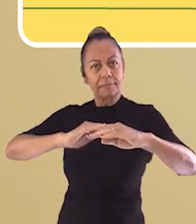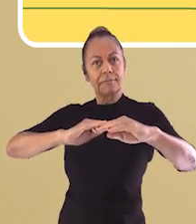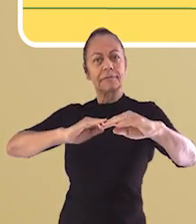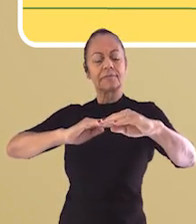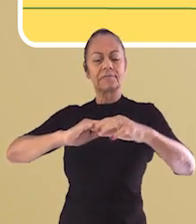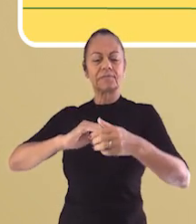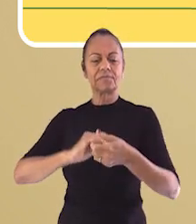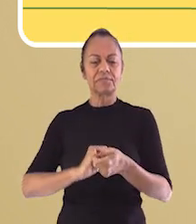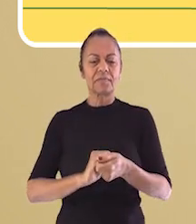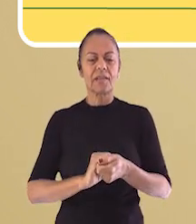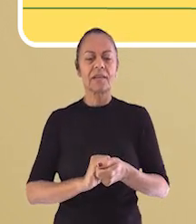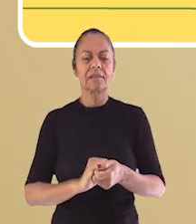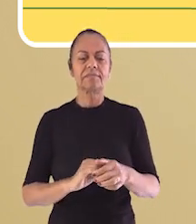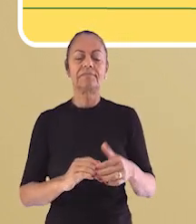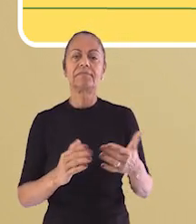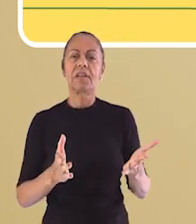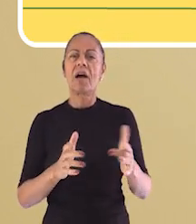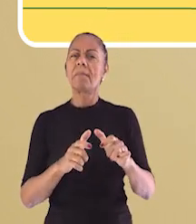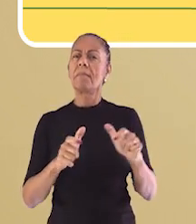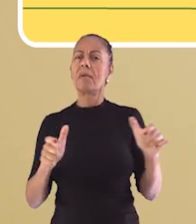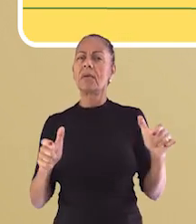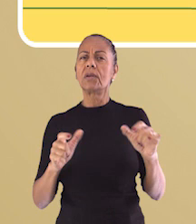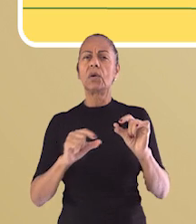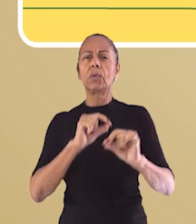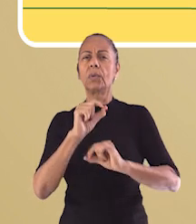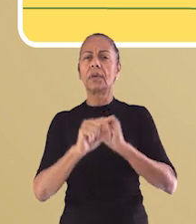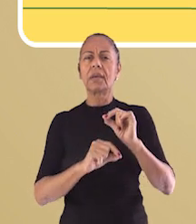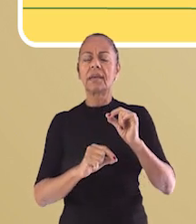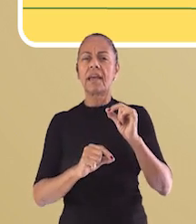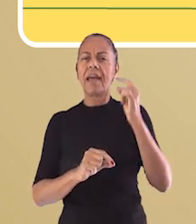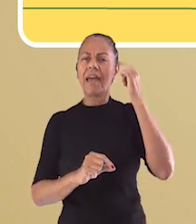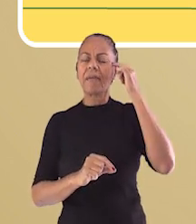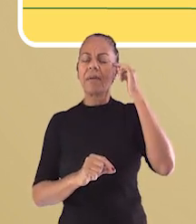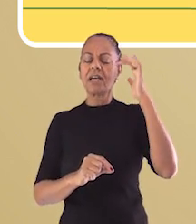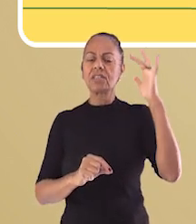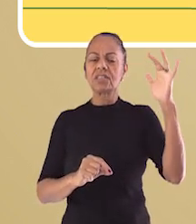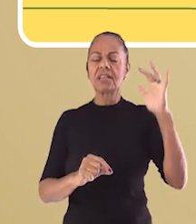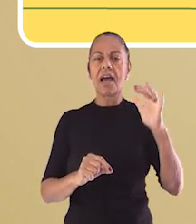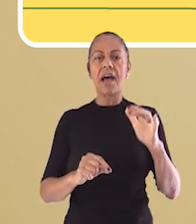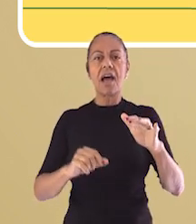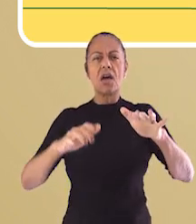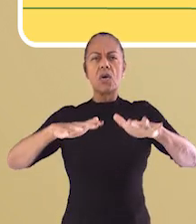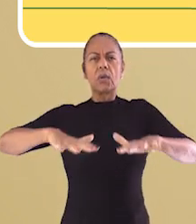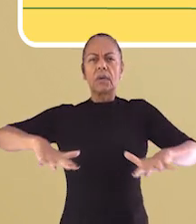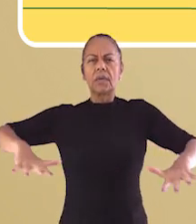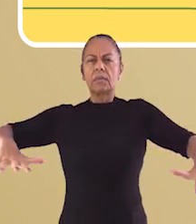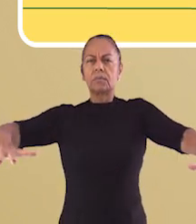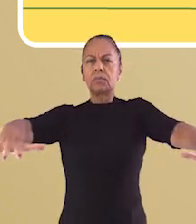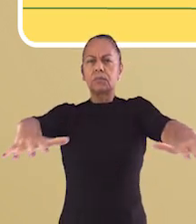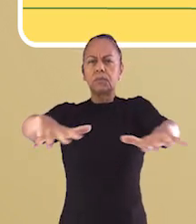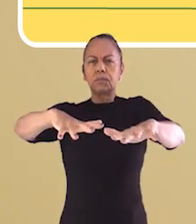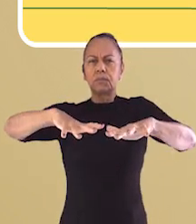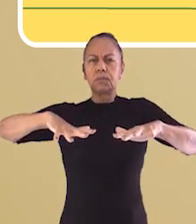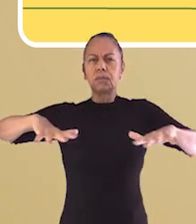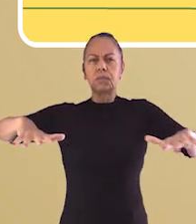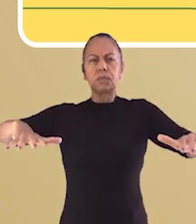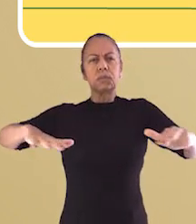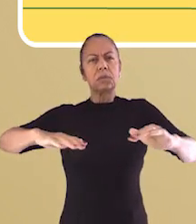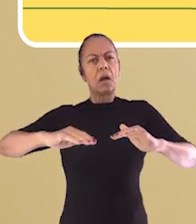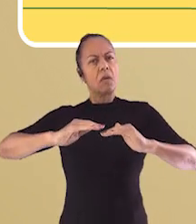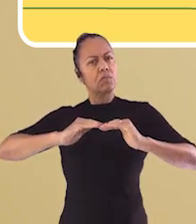lugares baixos. Geralmente, é como imaginar um campo aberto sem elevações